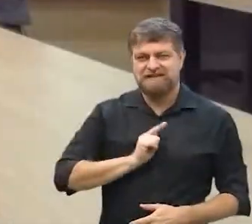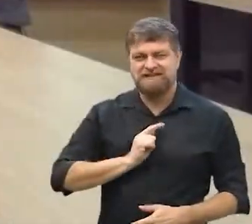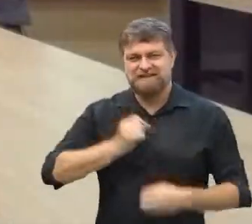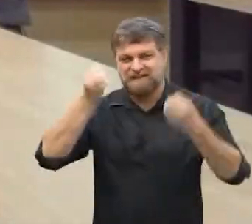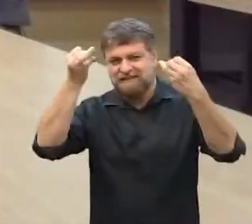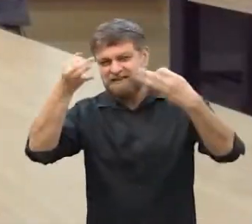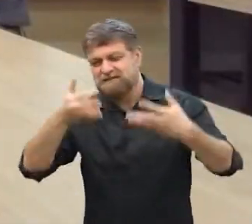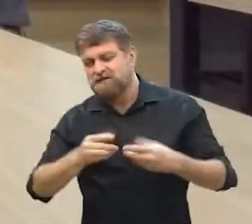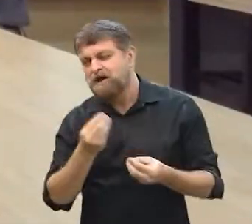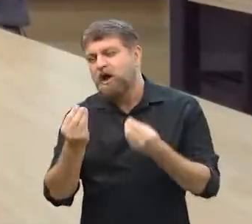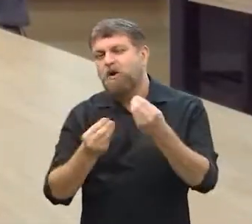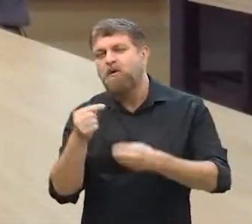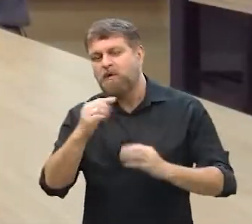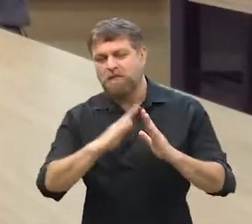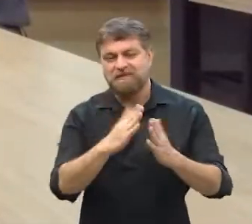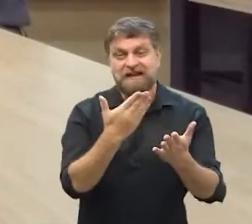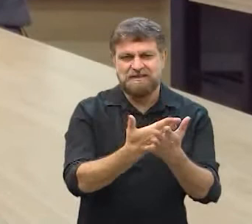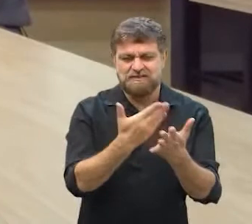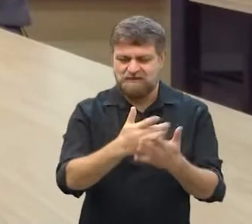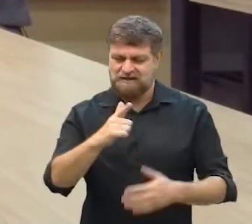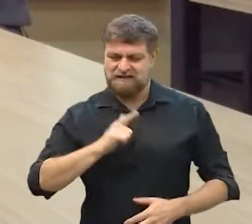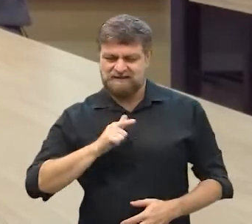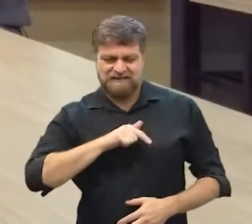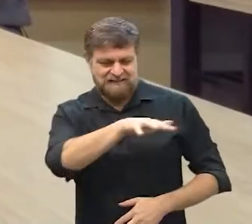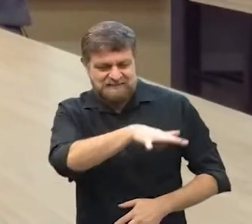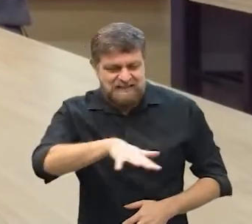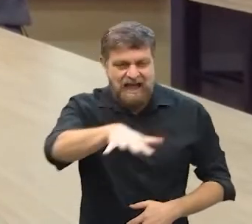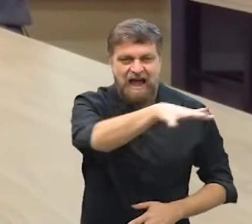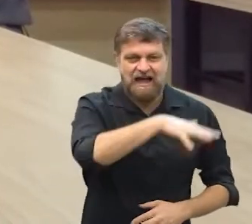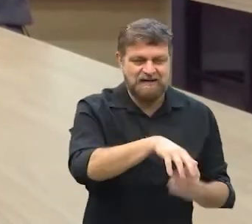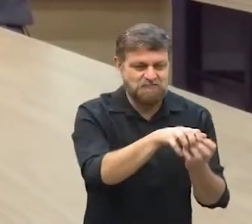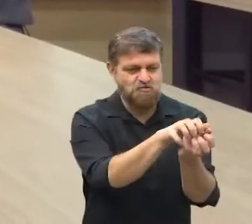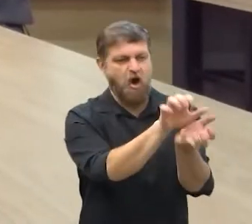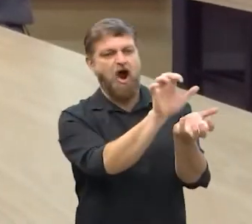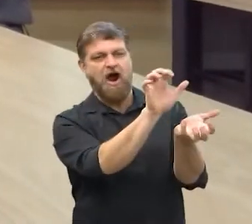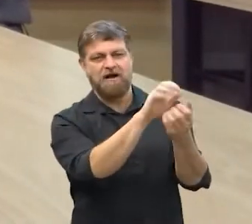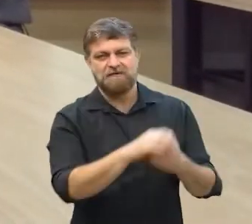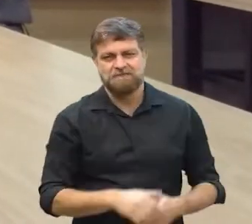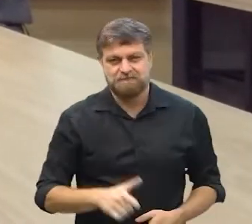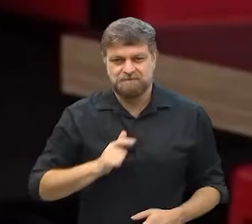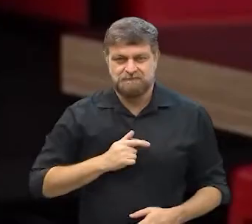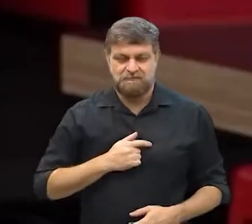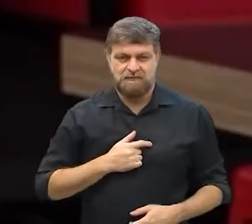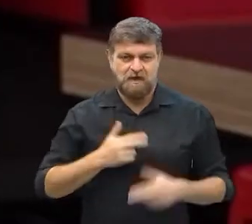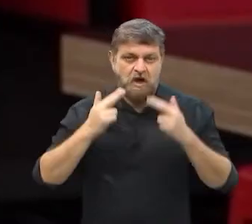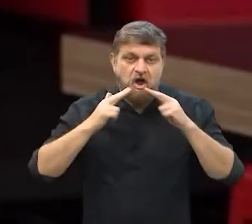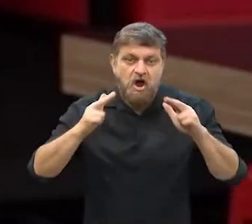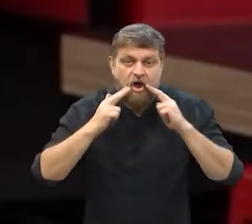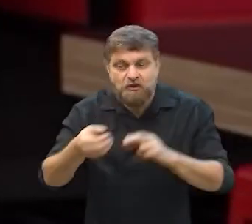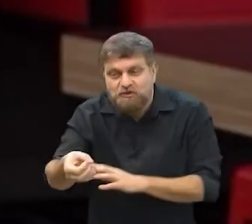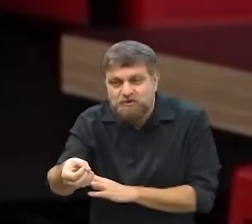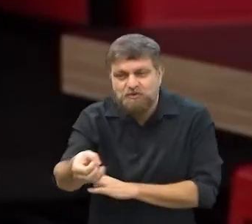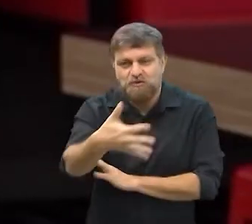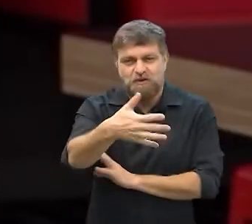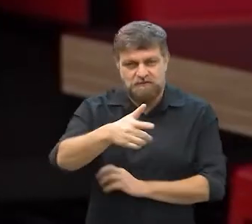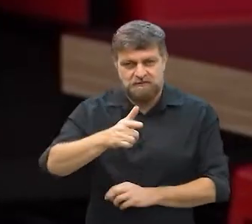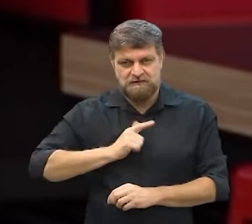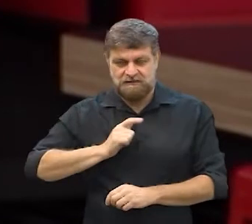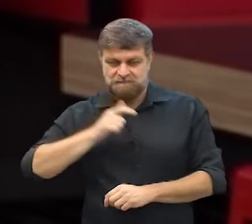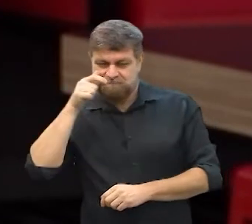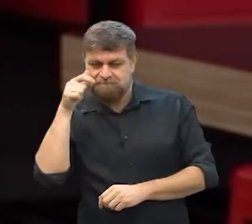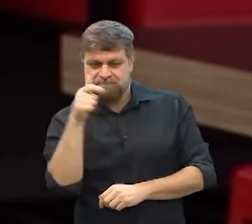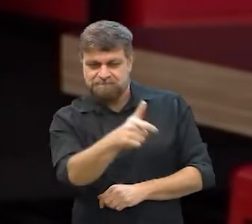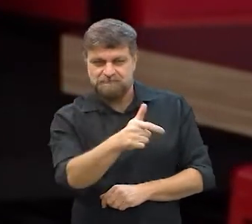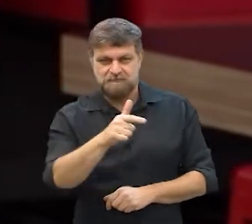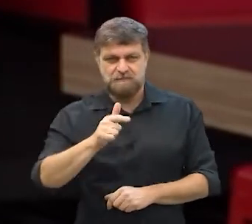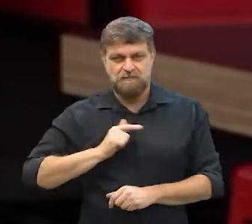pra gente sobre esse parque dentro da escola. Então, esse parque, né, ele é uma novidade, já está atraindo atenção.